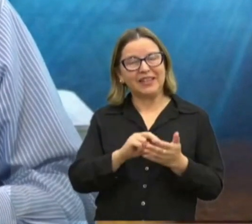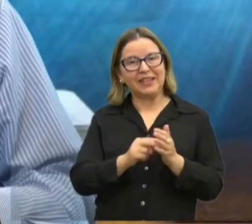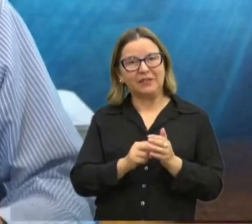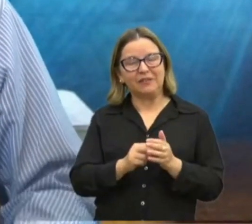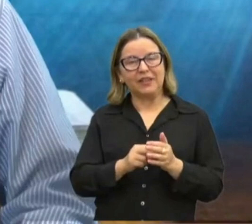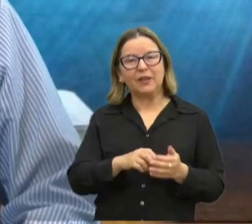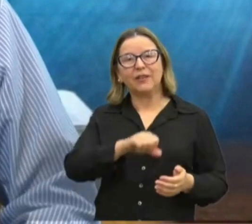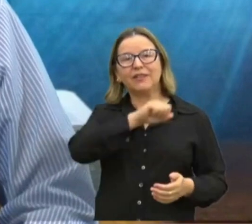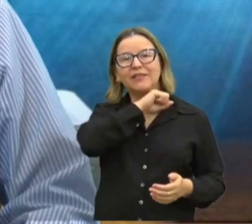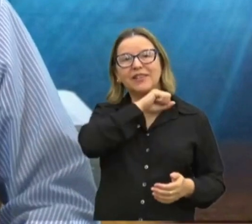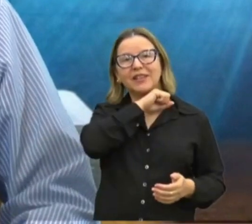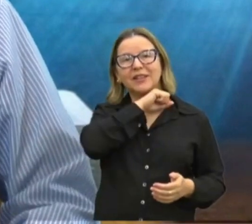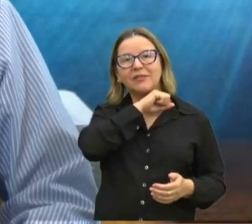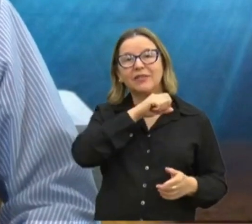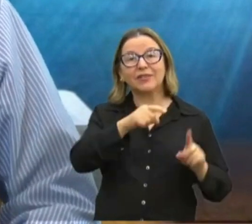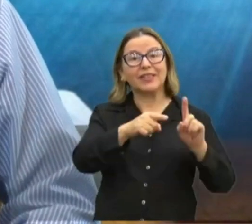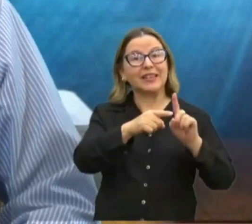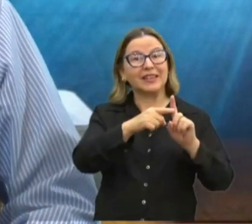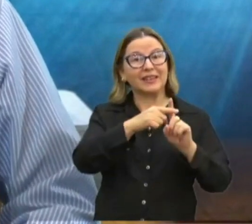está fazendo